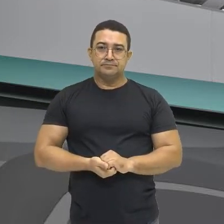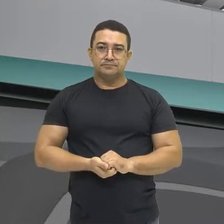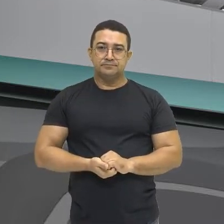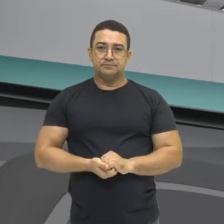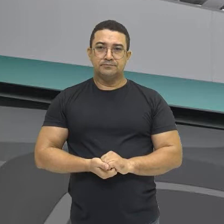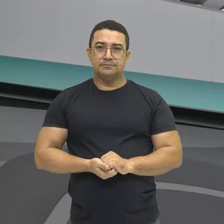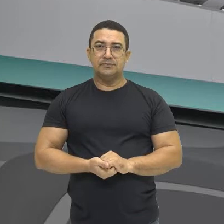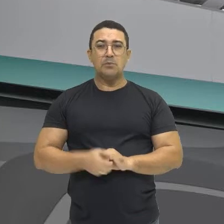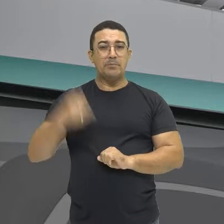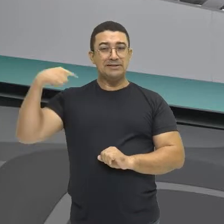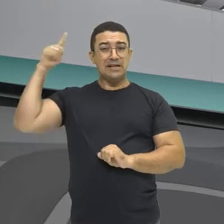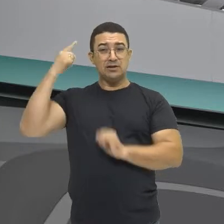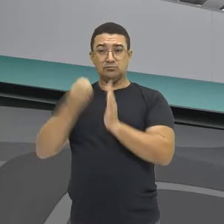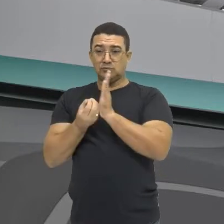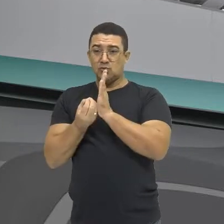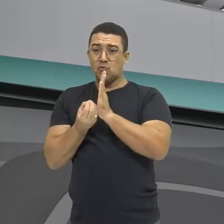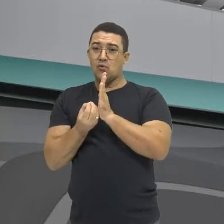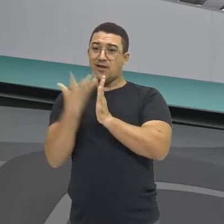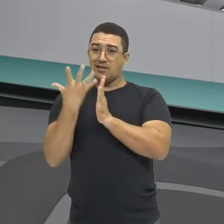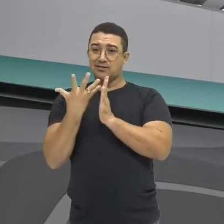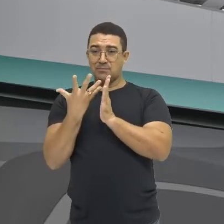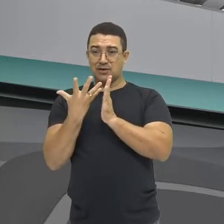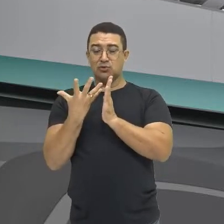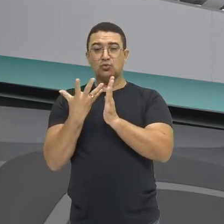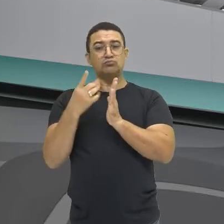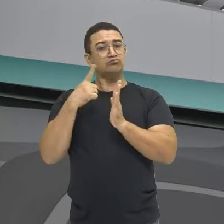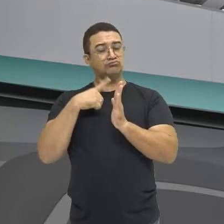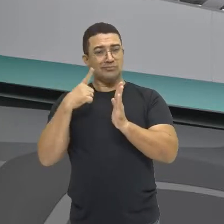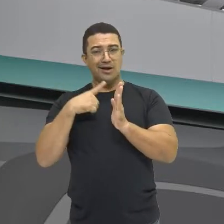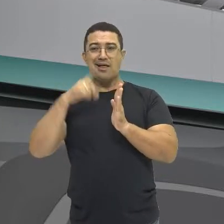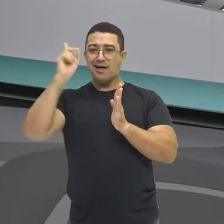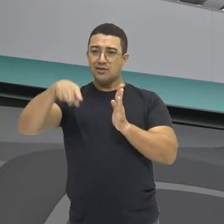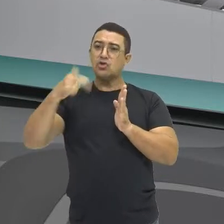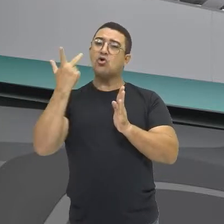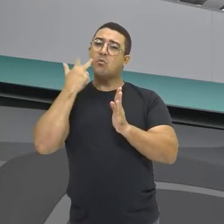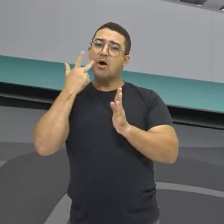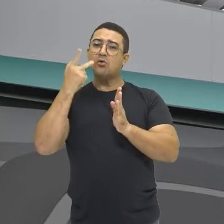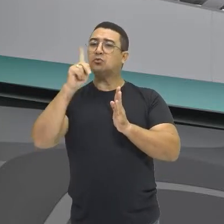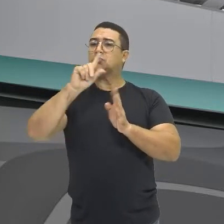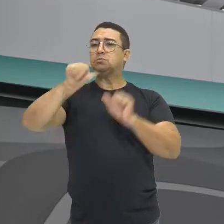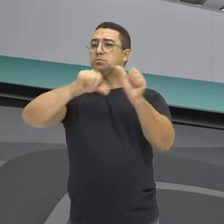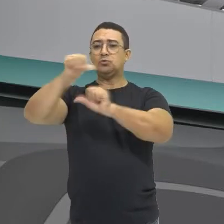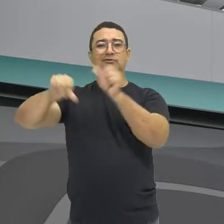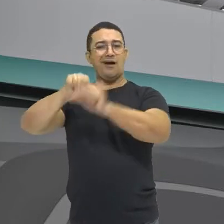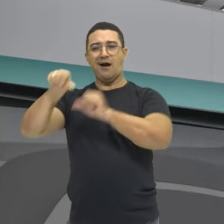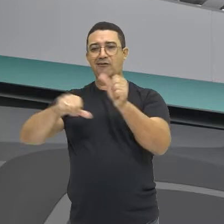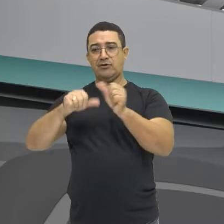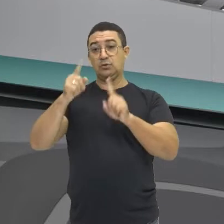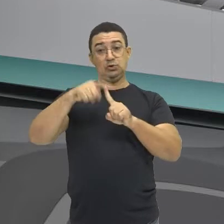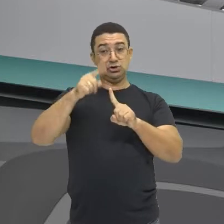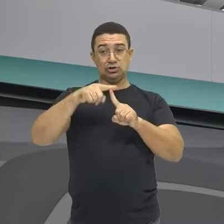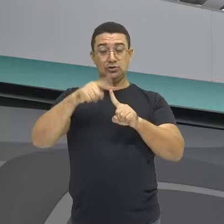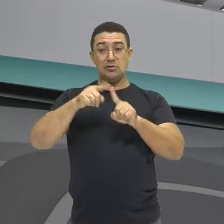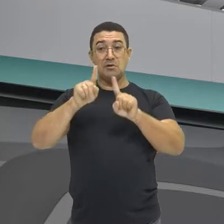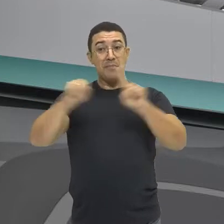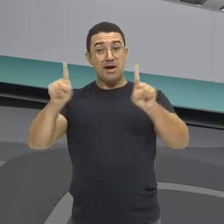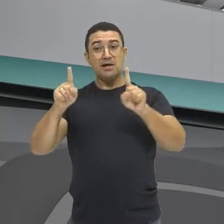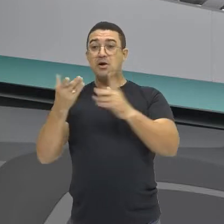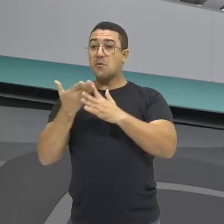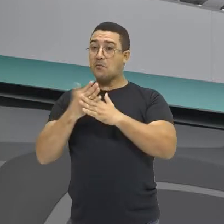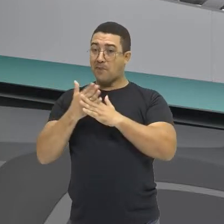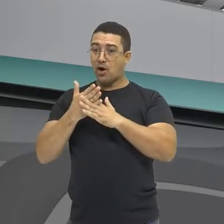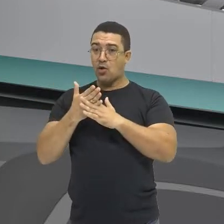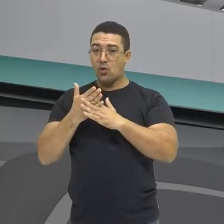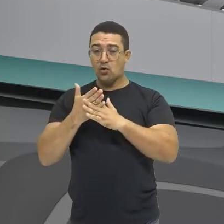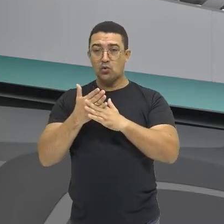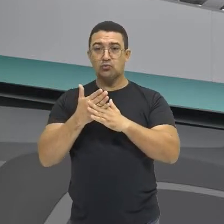Geralmente, no Renascimento, era algo muito convencional, não se mudava. Já no Barroco, não. Ele vai colocar